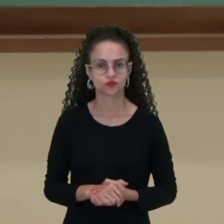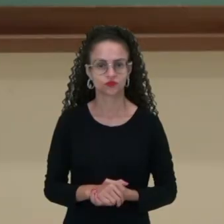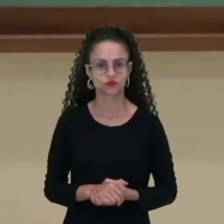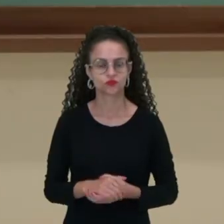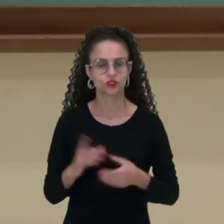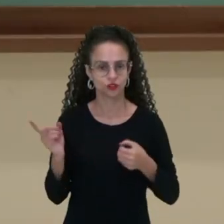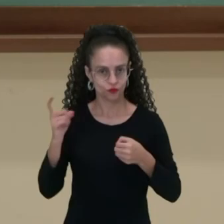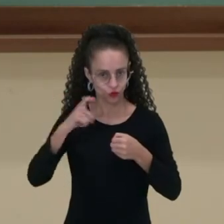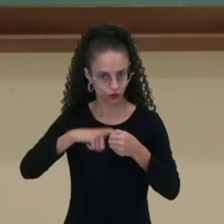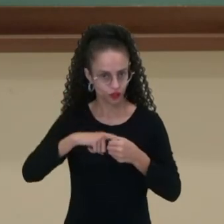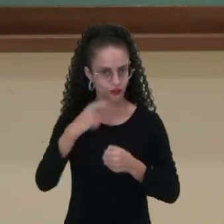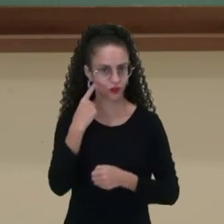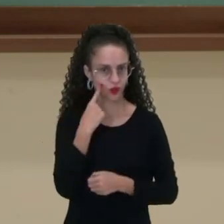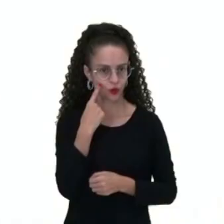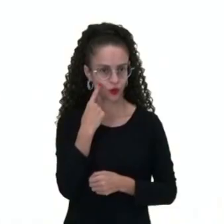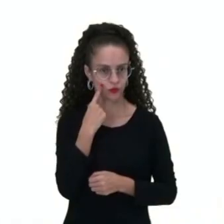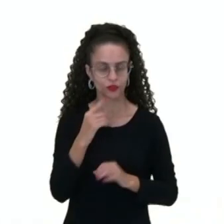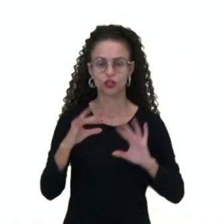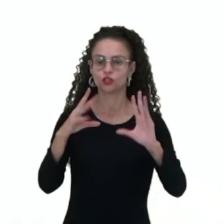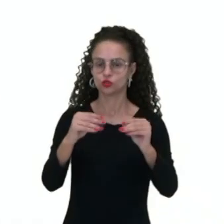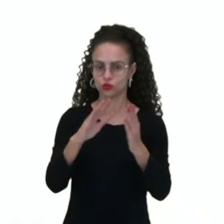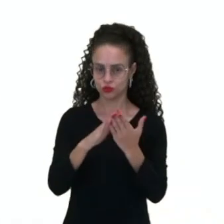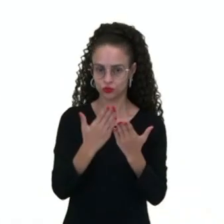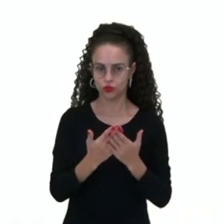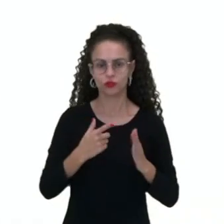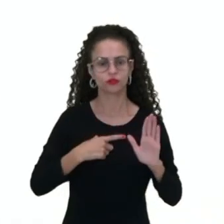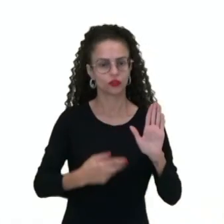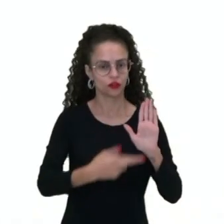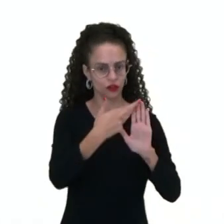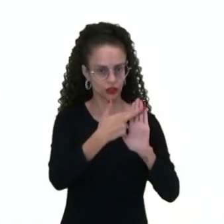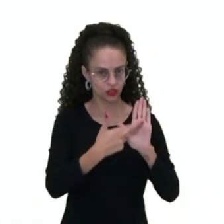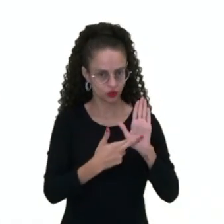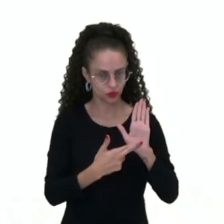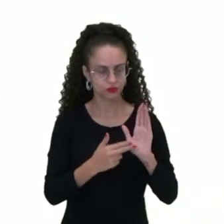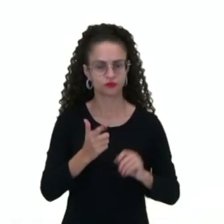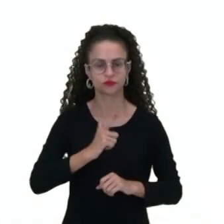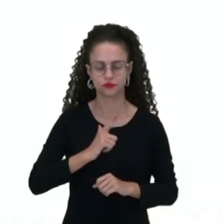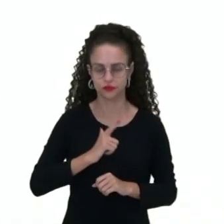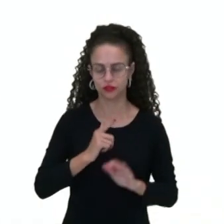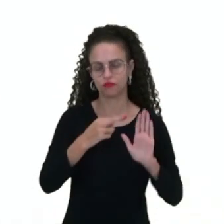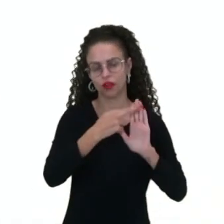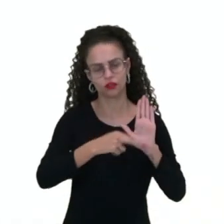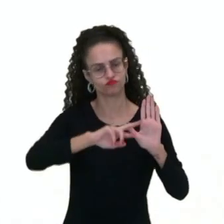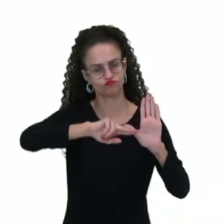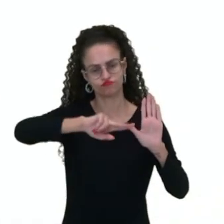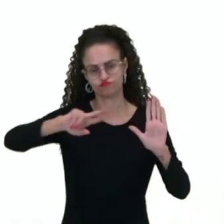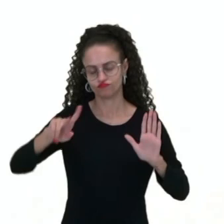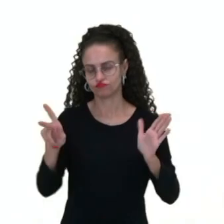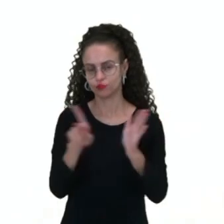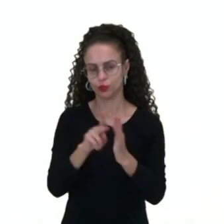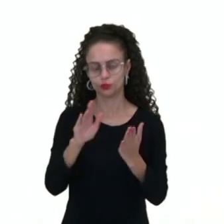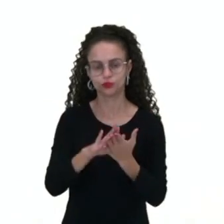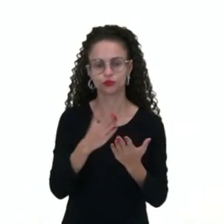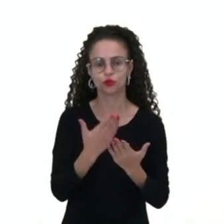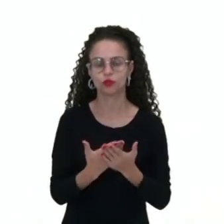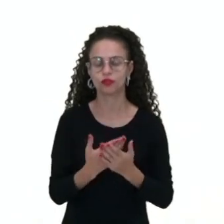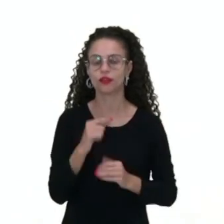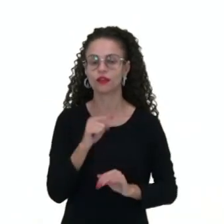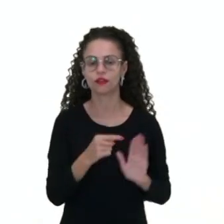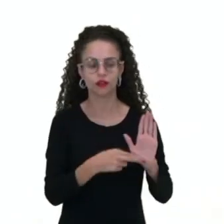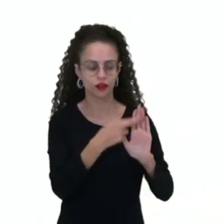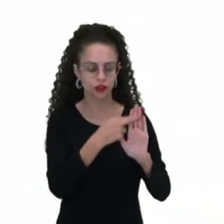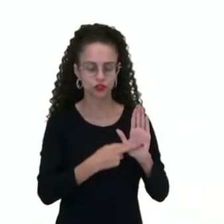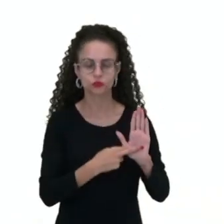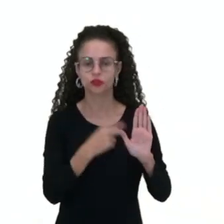Voltei, bora lá. Todo colégio tem um regimento escolar, lá estão contidos regras e normas da instituição. Regimento deve considerar a realidade